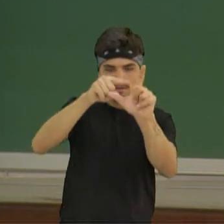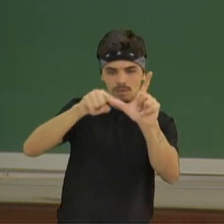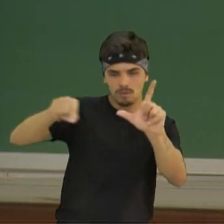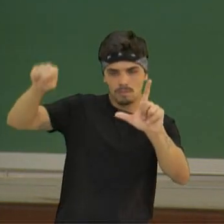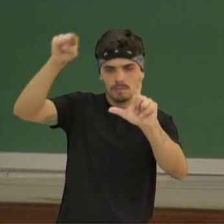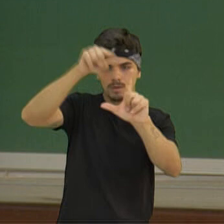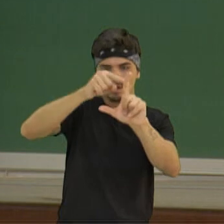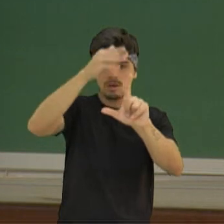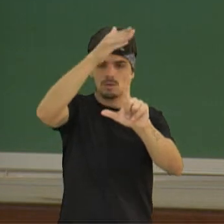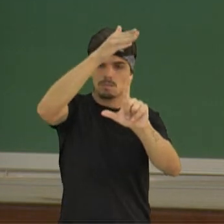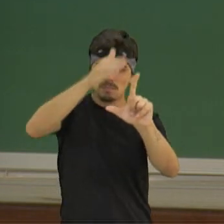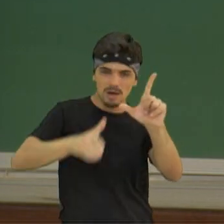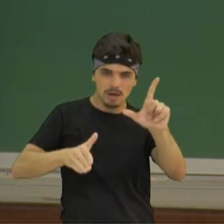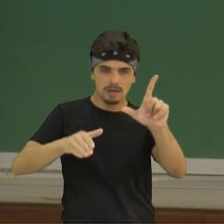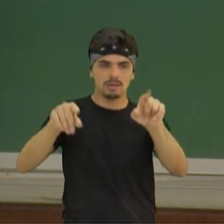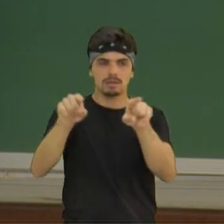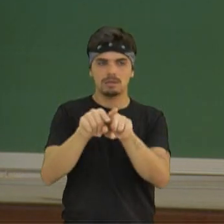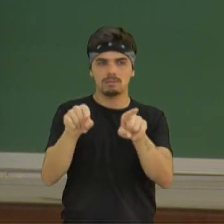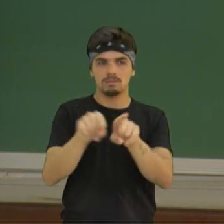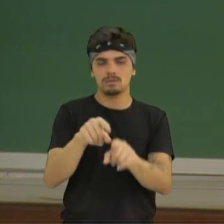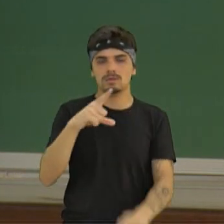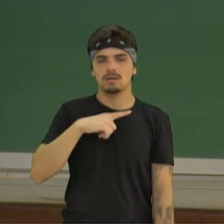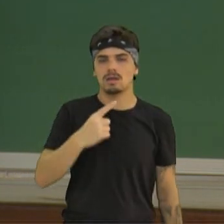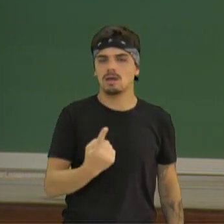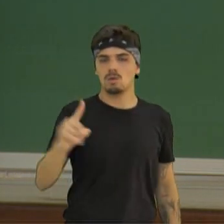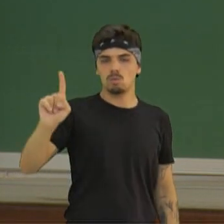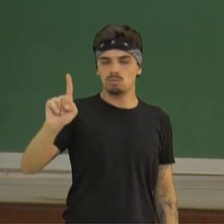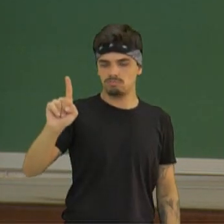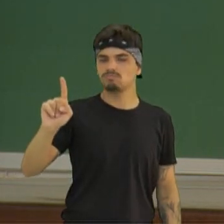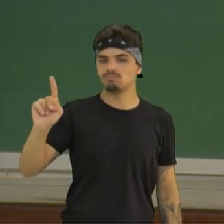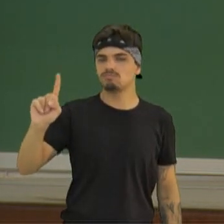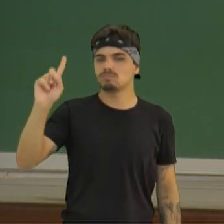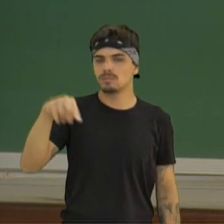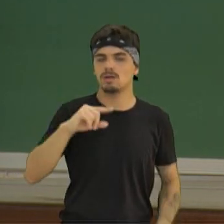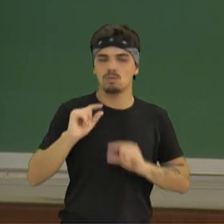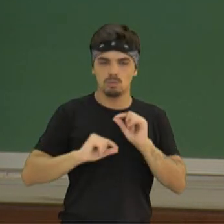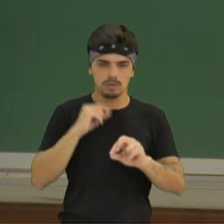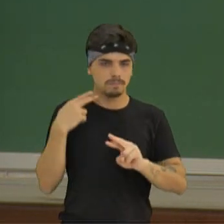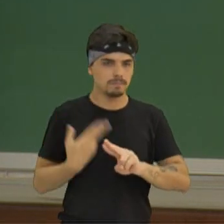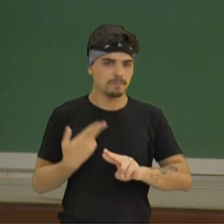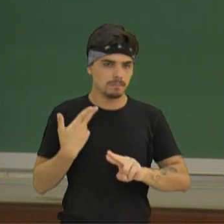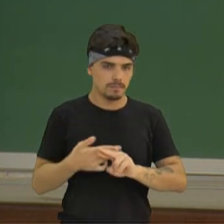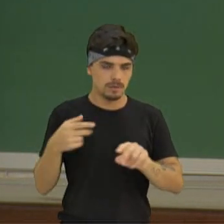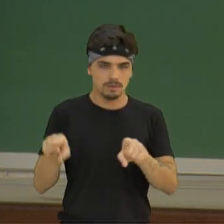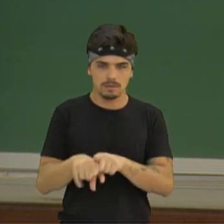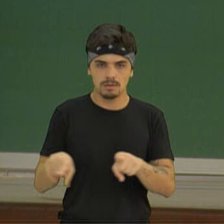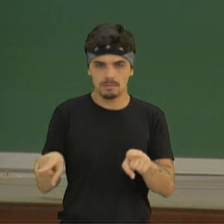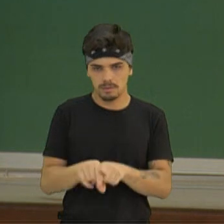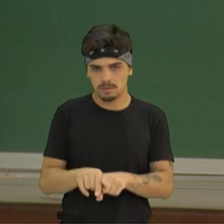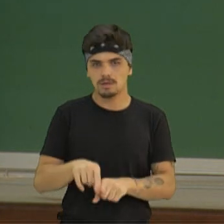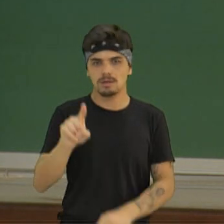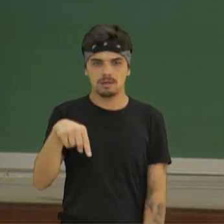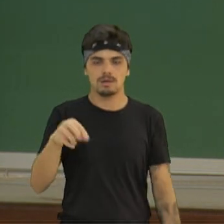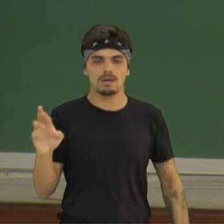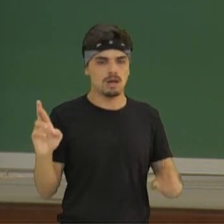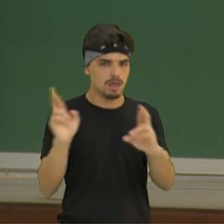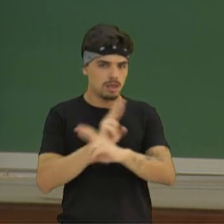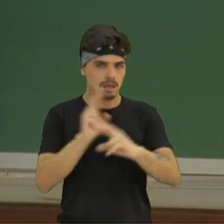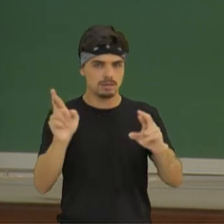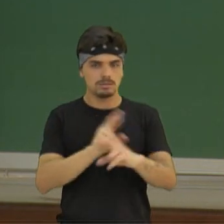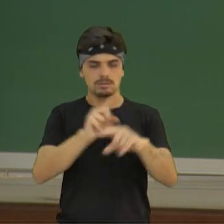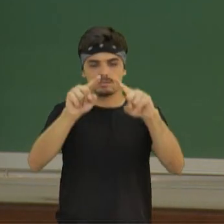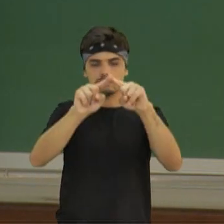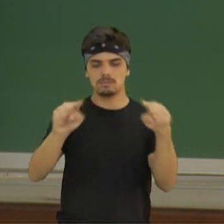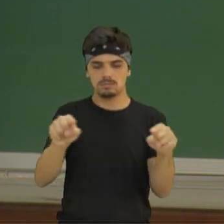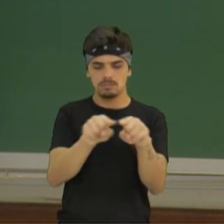usa sempre raio unitário, raio 1. Então, vamos usar nos exercícios essa relação trigonométrica.